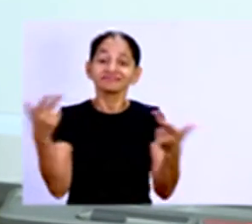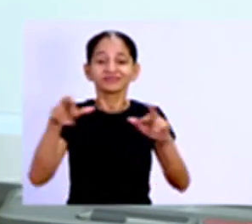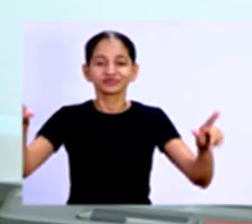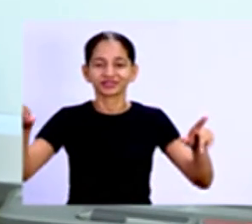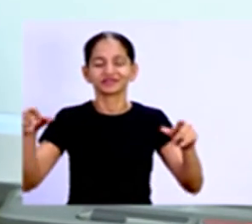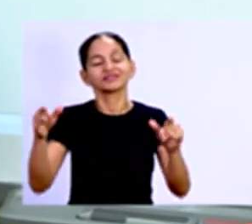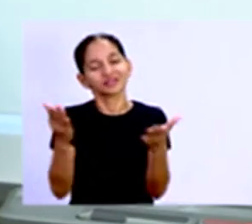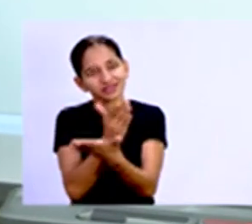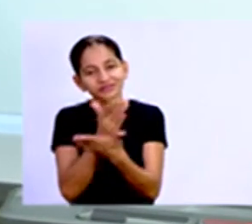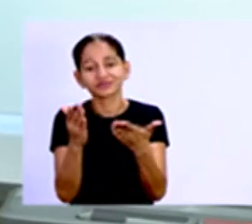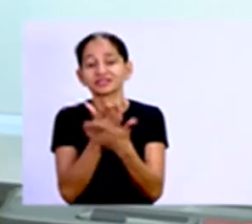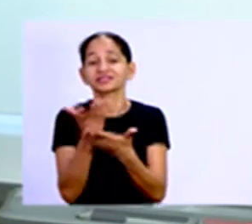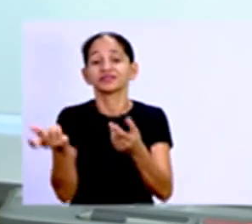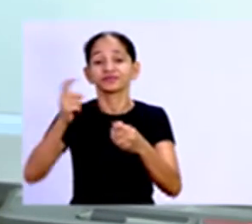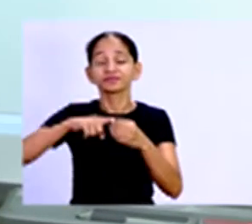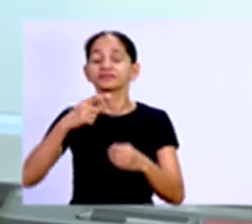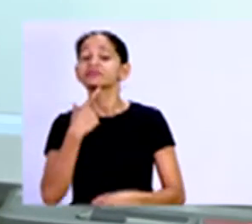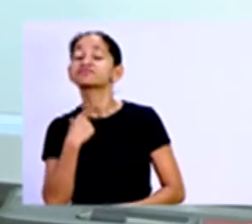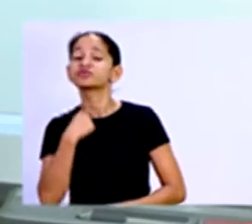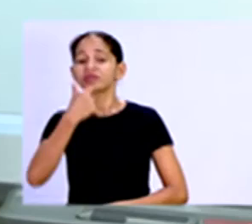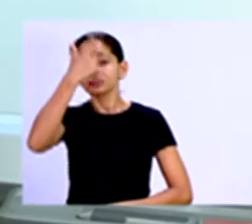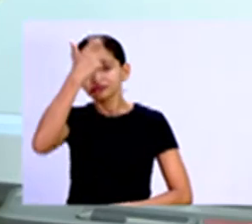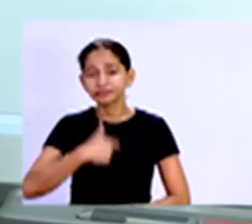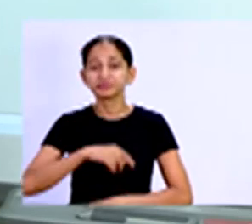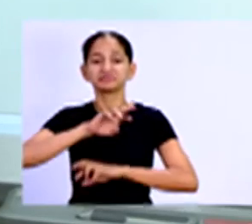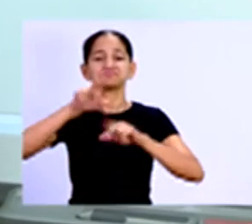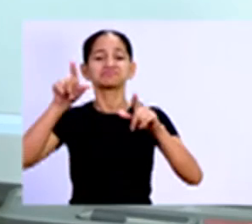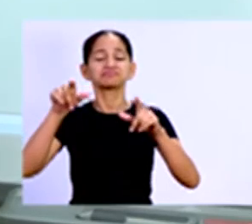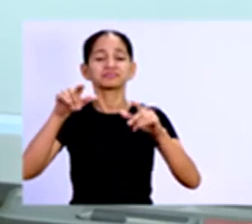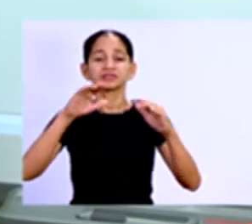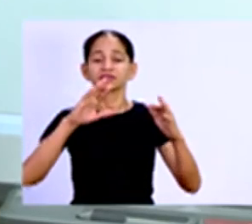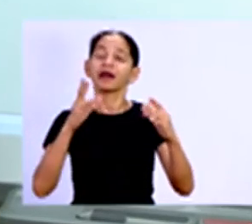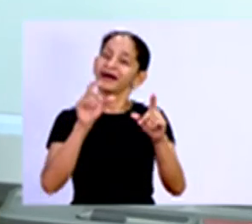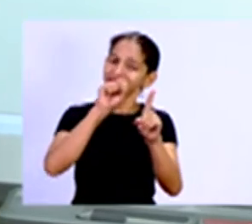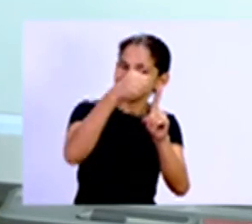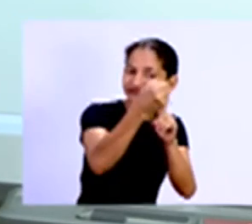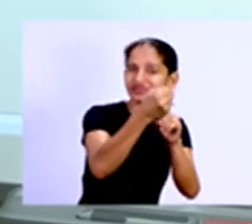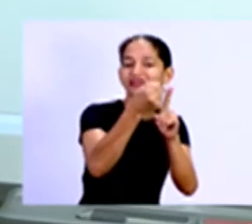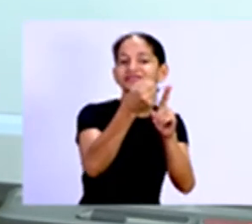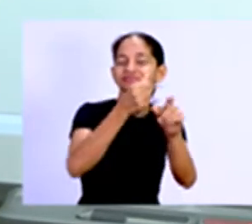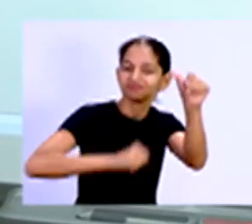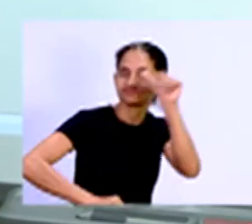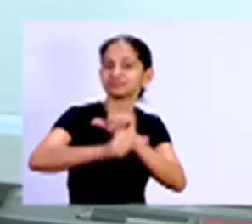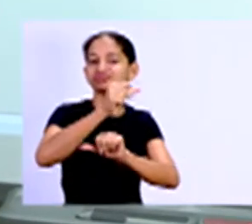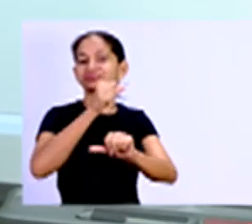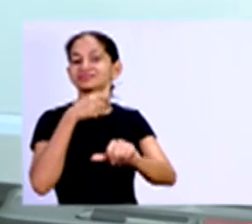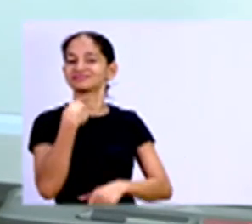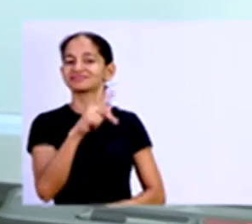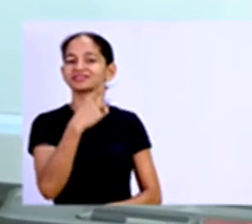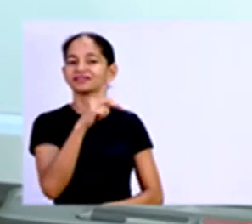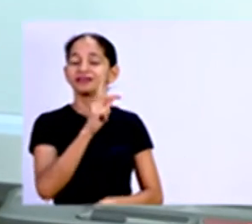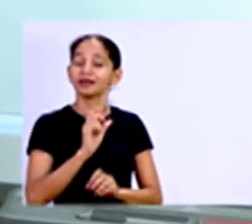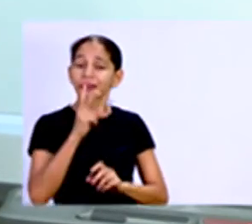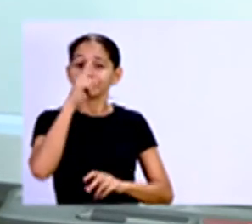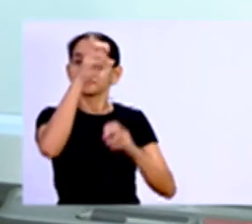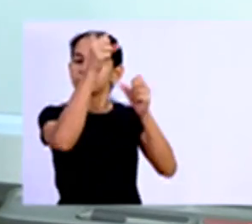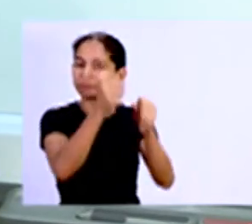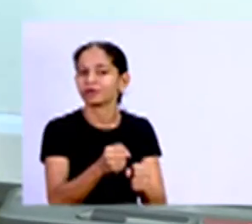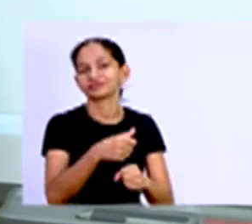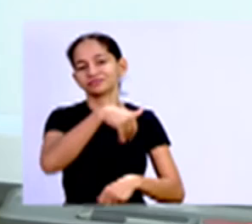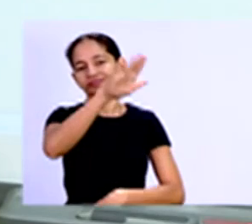social, quer dizer, a minha vontade individual é superada pela vontade da própria sociedade, né? Ela está acima de